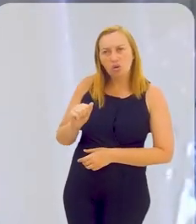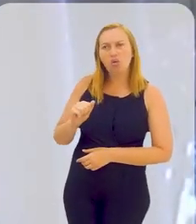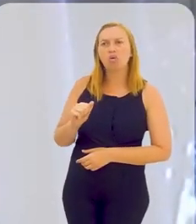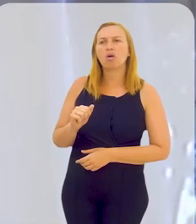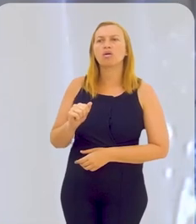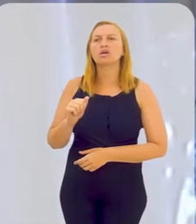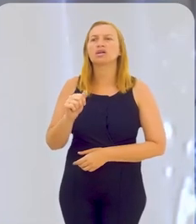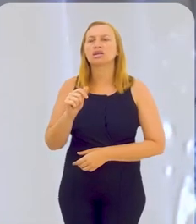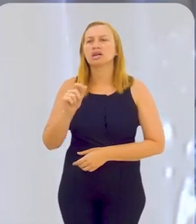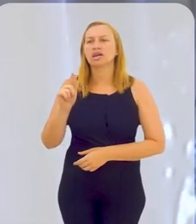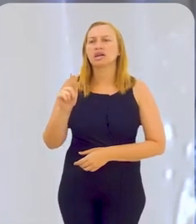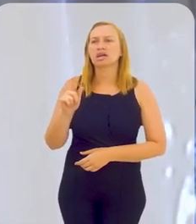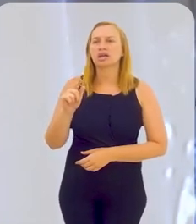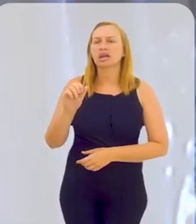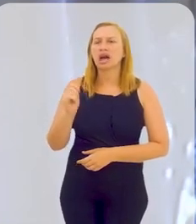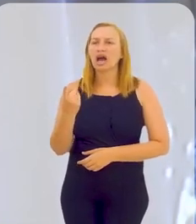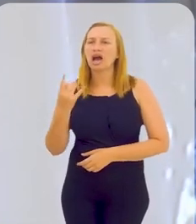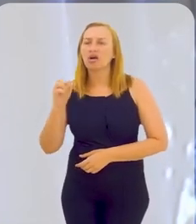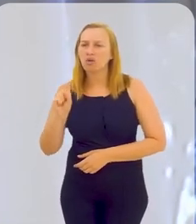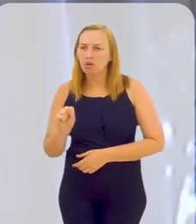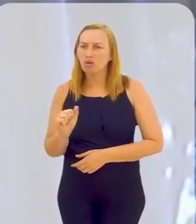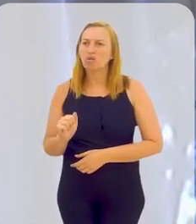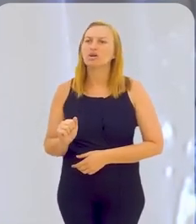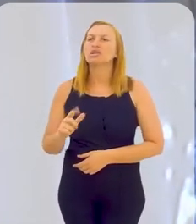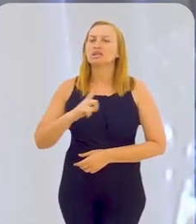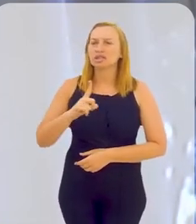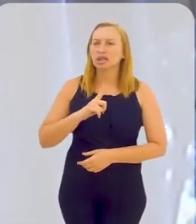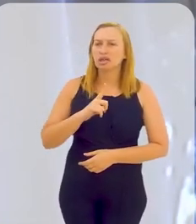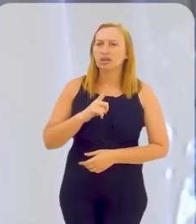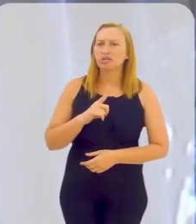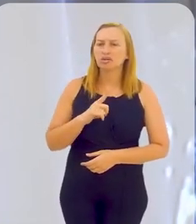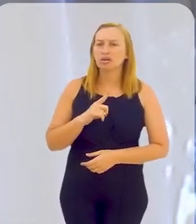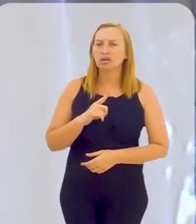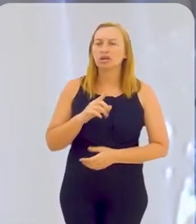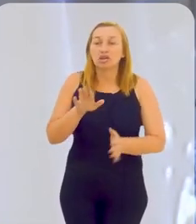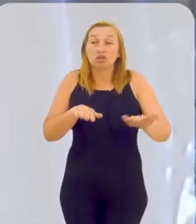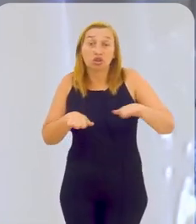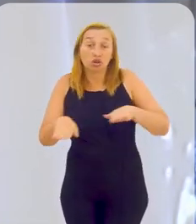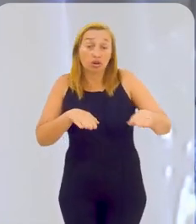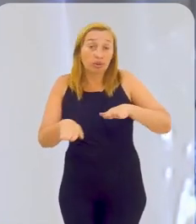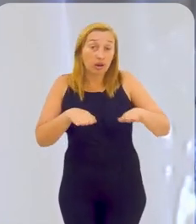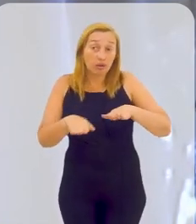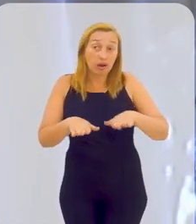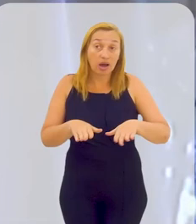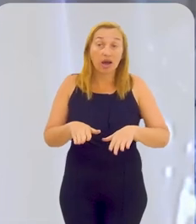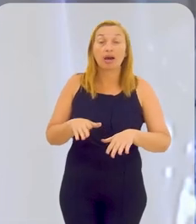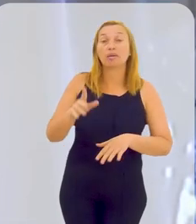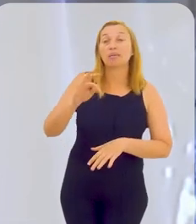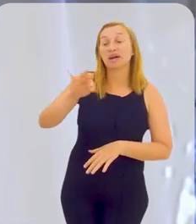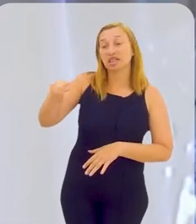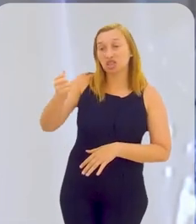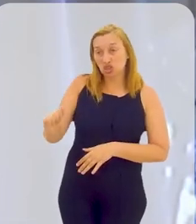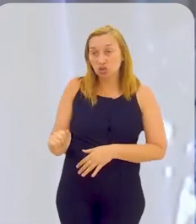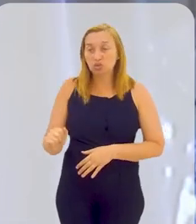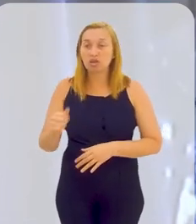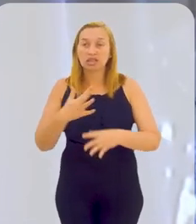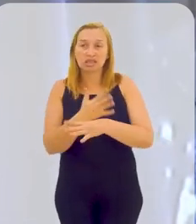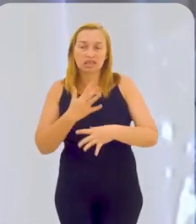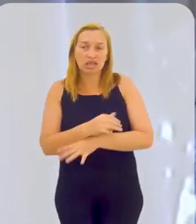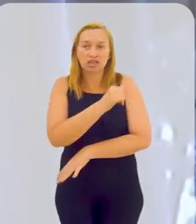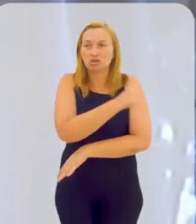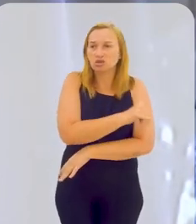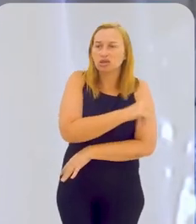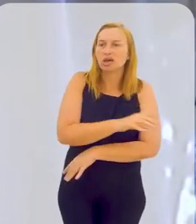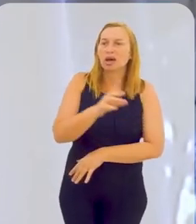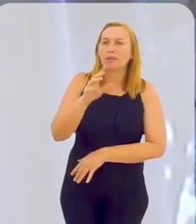por exemplo, na região dos lagos, nós temos aqui o Complexo Lagunar de Jacarepaguá e Barra da Tijuca, na cidade do Rio de Janeiro,